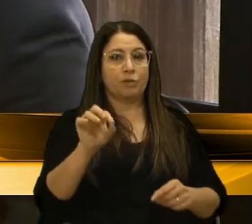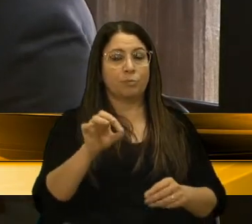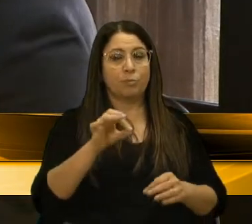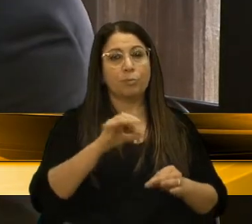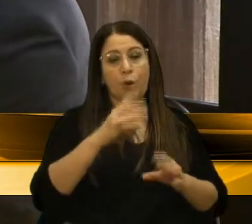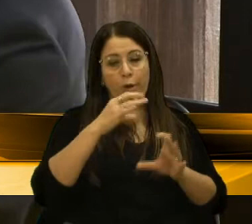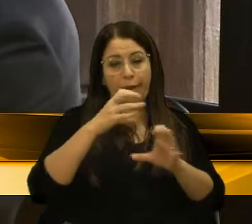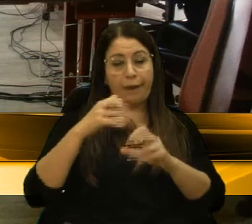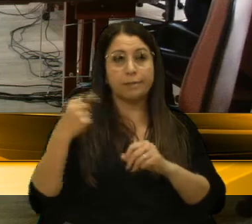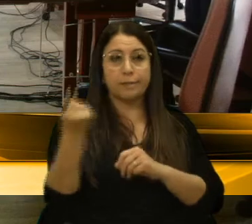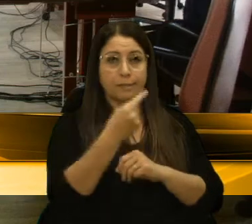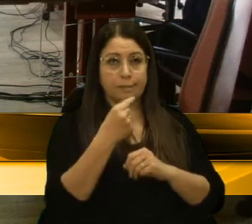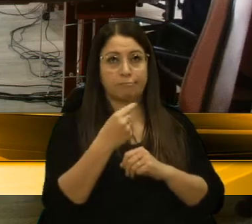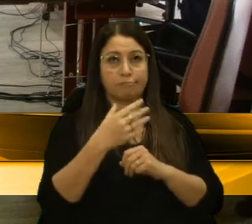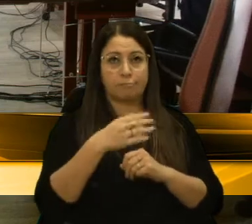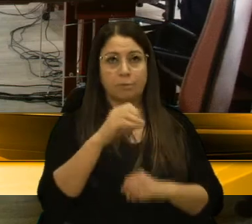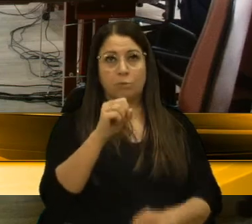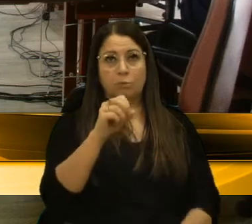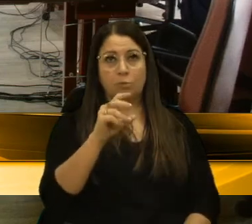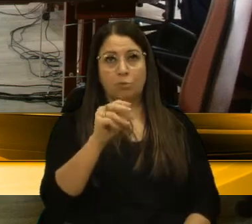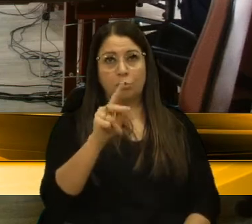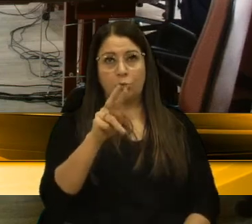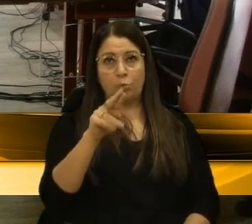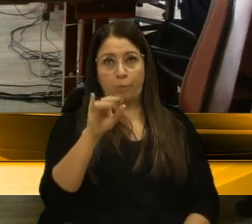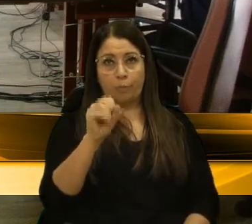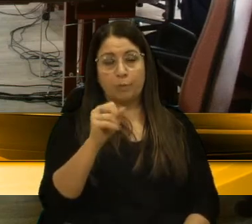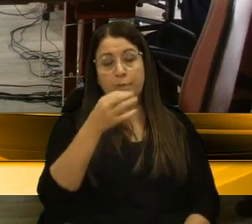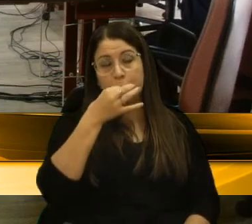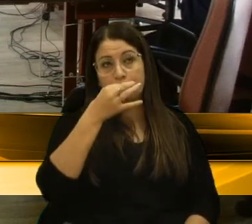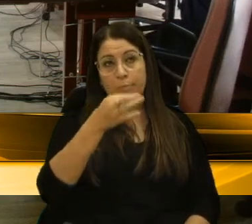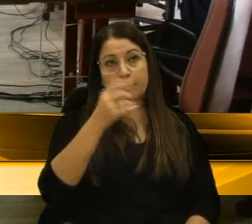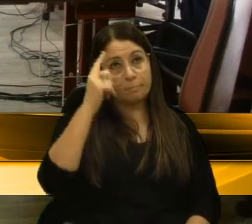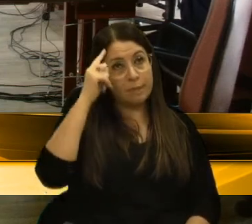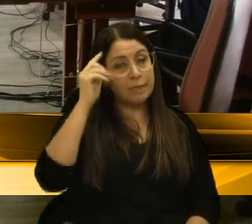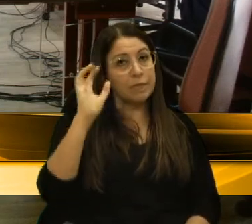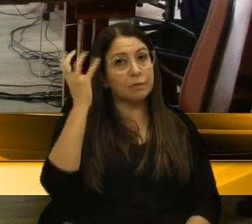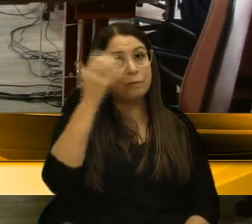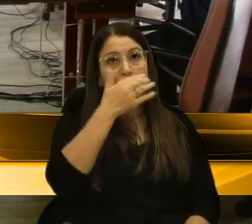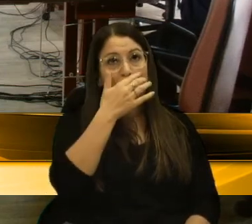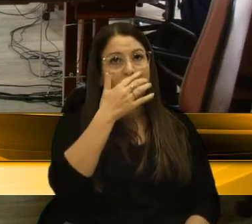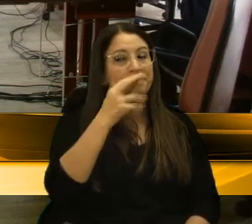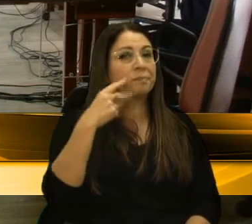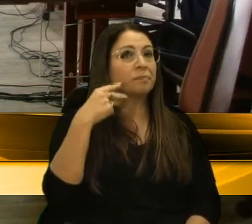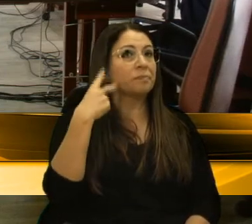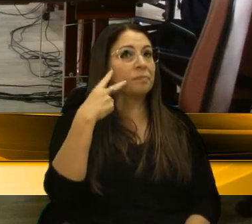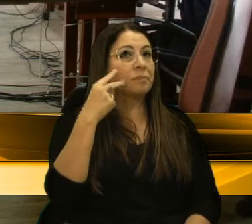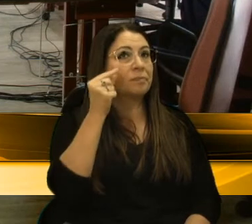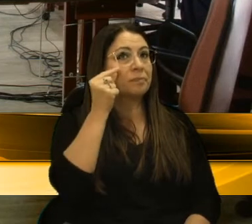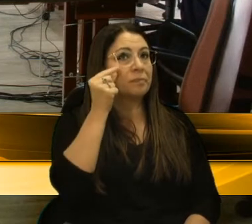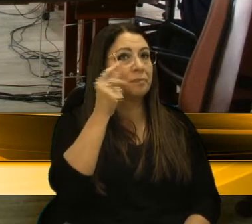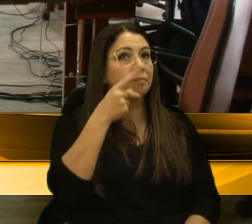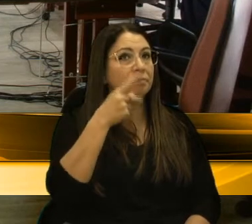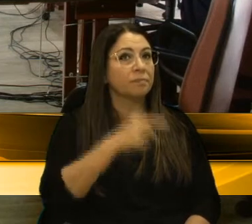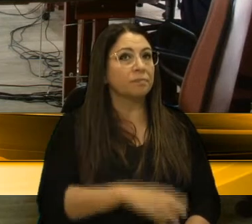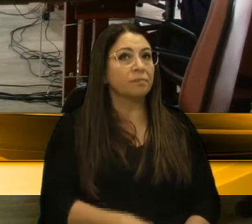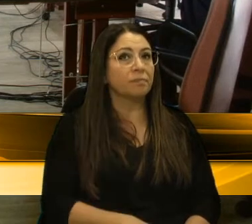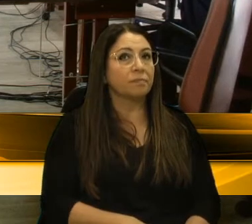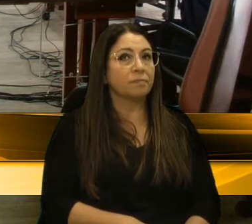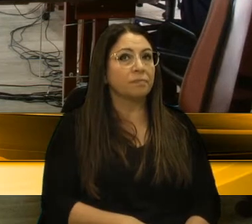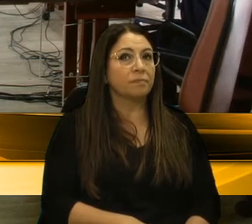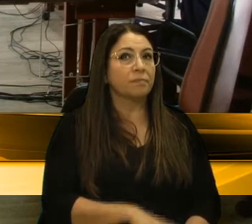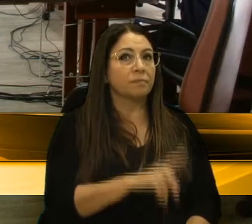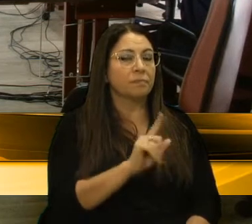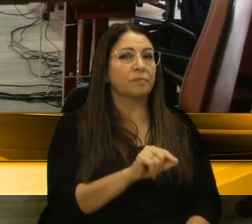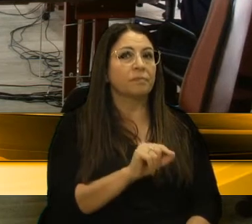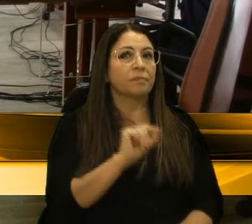isso vai, na minha ótica, inclusive resolver aquilo que o vereador Périco falava em sua manifestação, que é